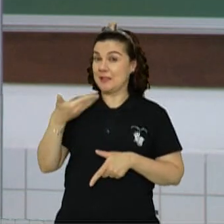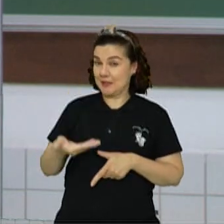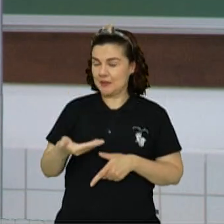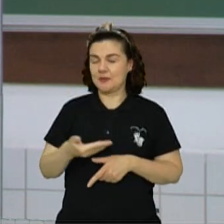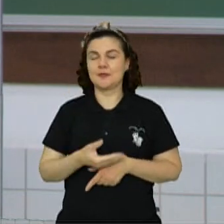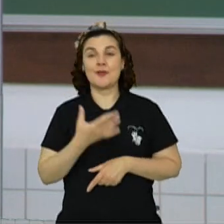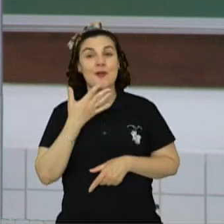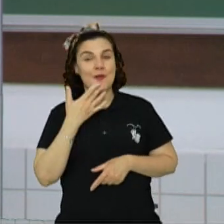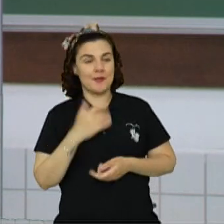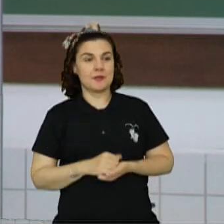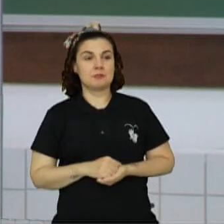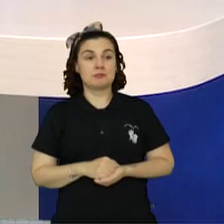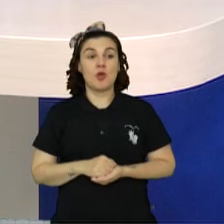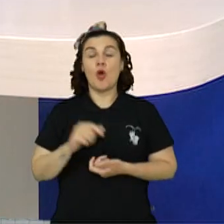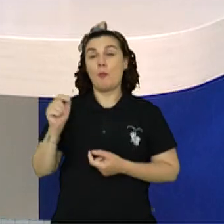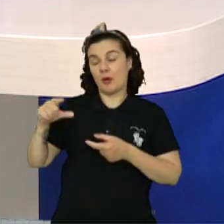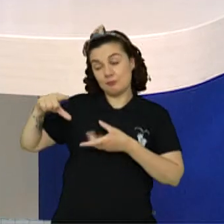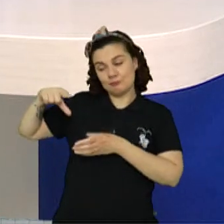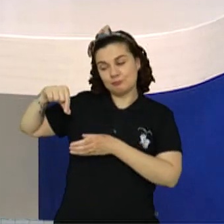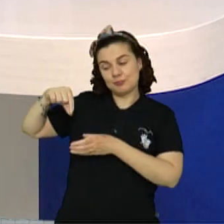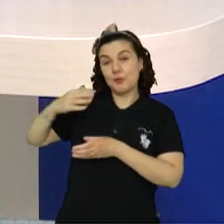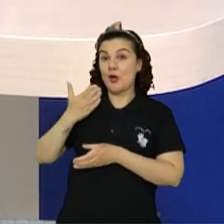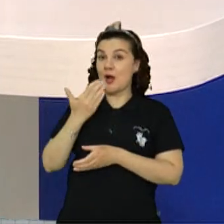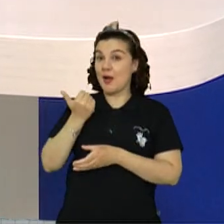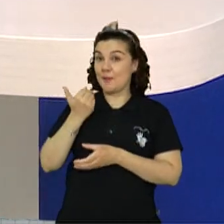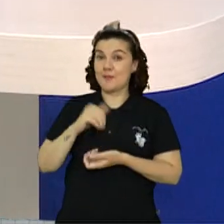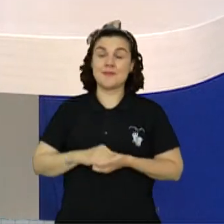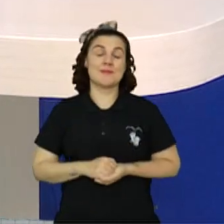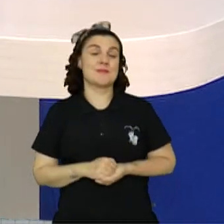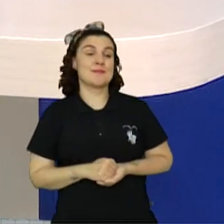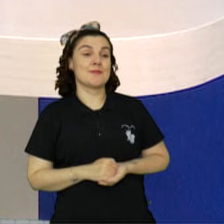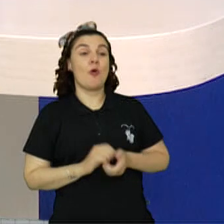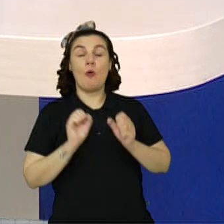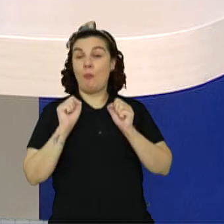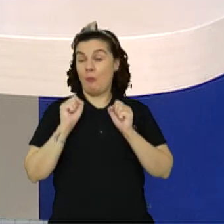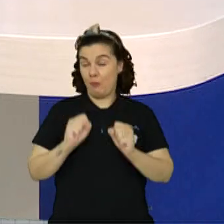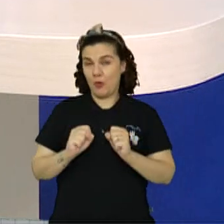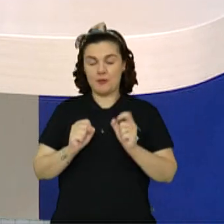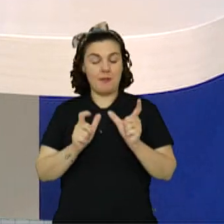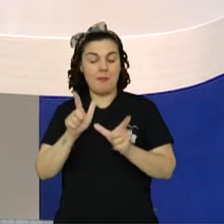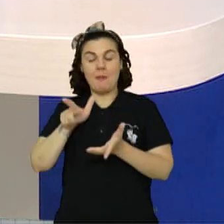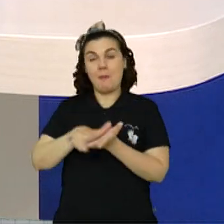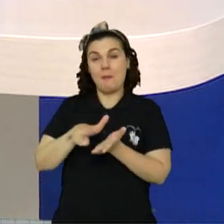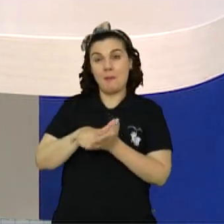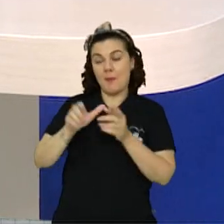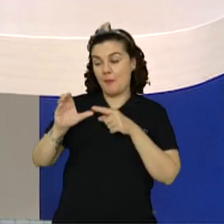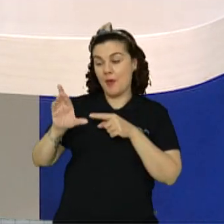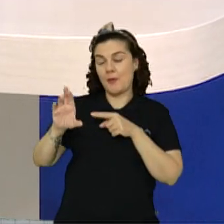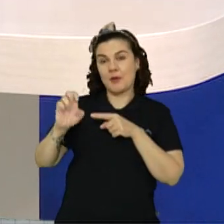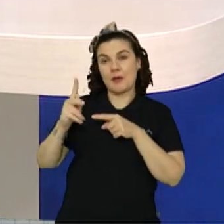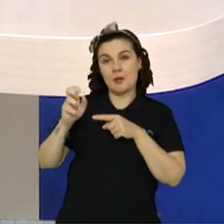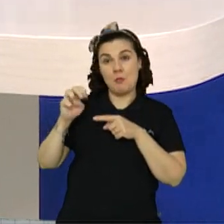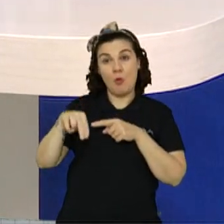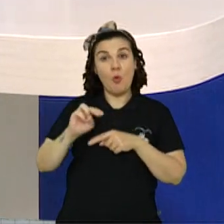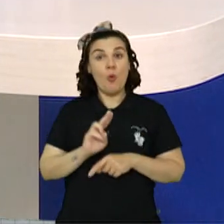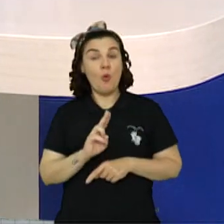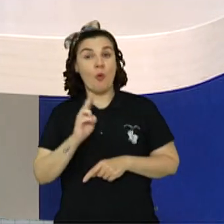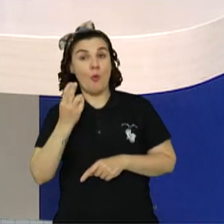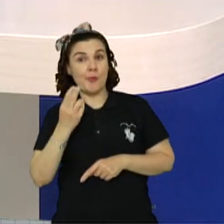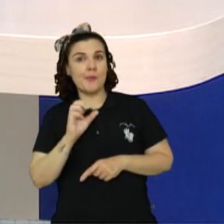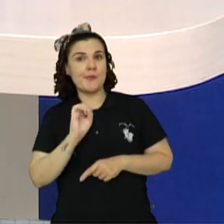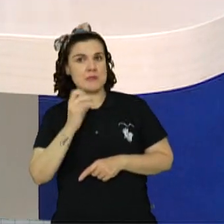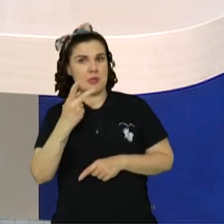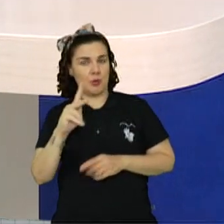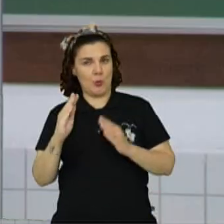de líquidos. Pode ser um corante alimentício, pode ser um pedacinho de papel crepom, ou então se